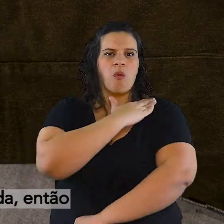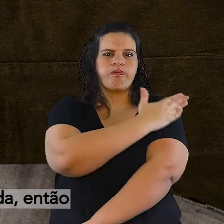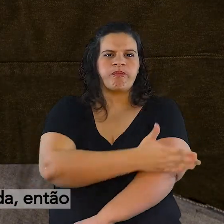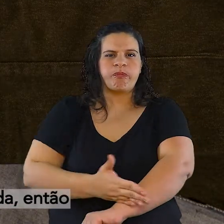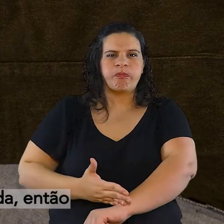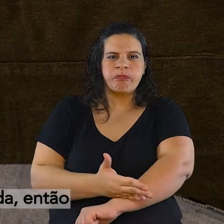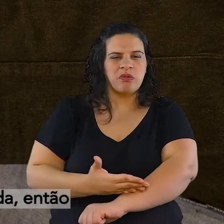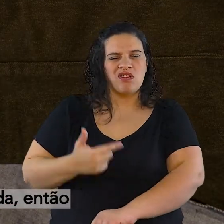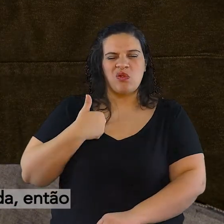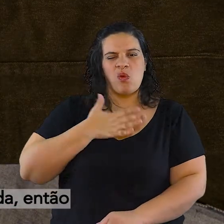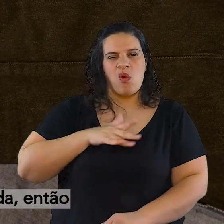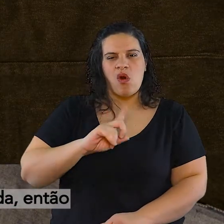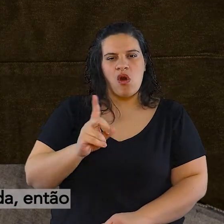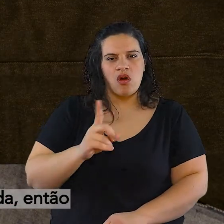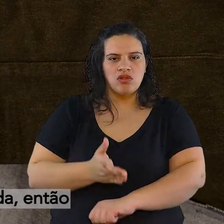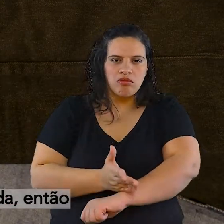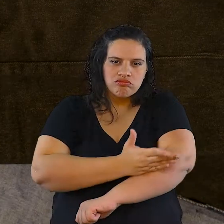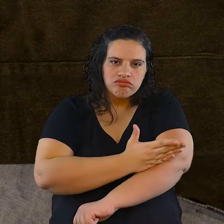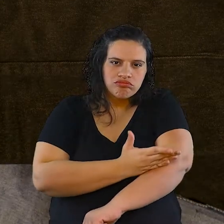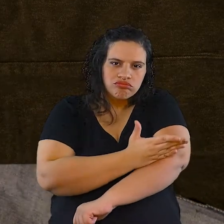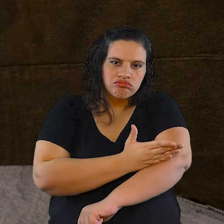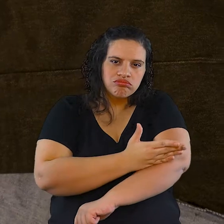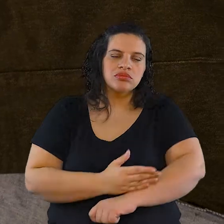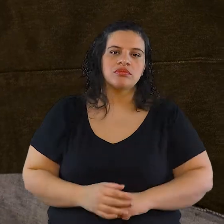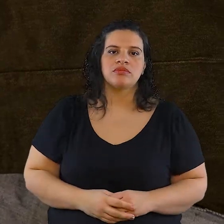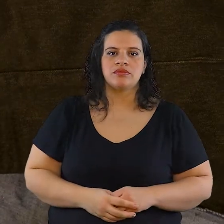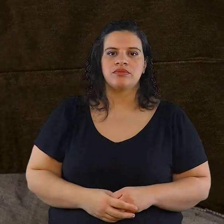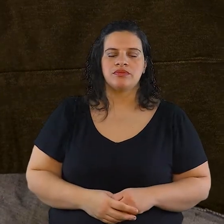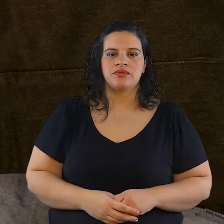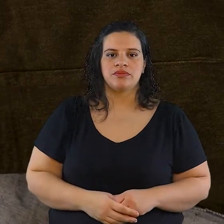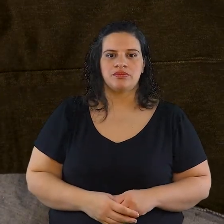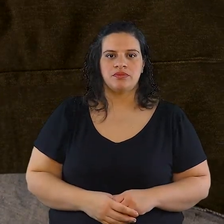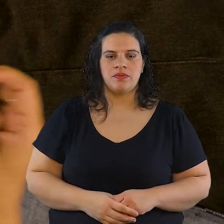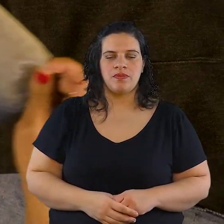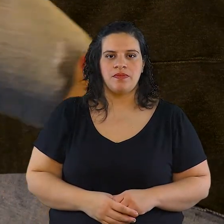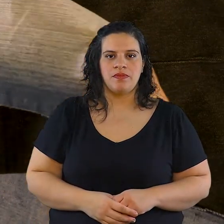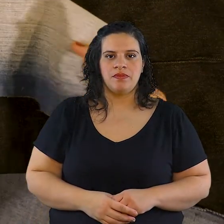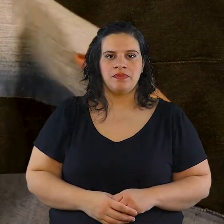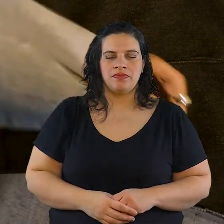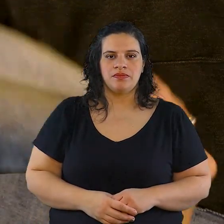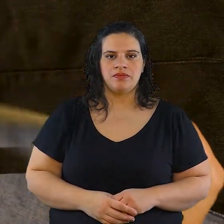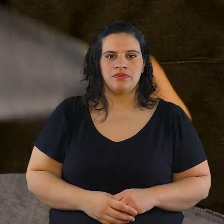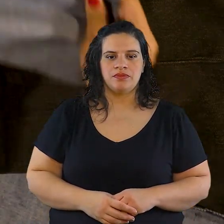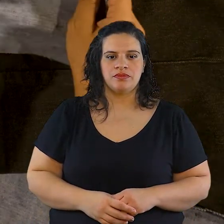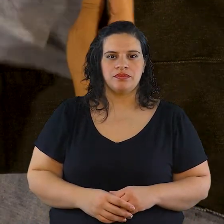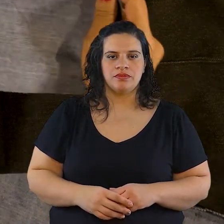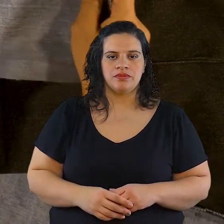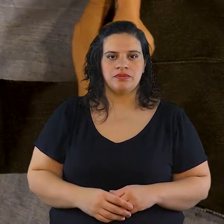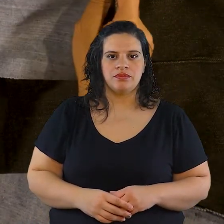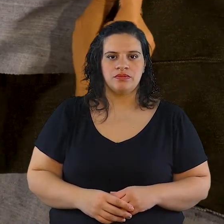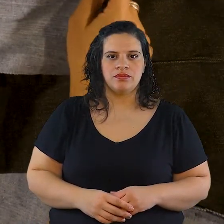metade. Porque eu não gosto de uma manga tão compridona, então ela tá um pouco menor. Aí aqui eu vou